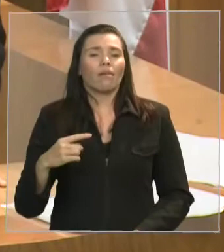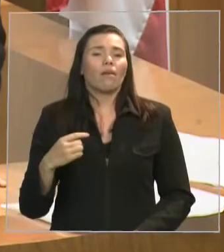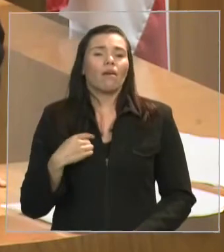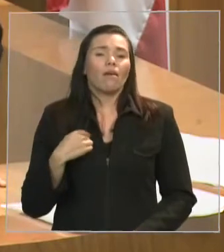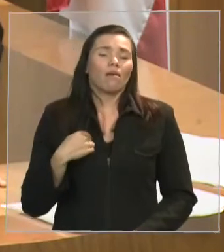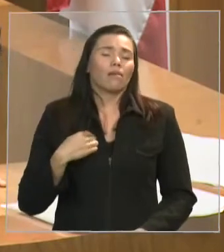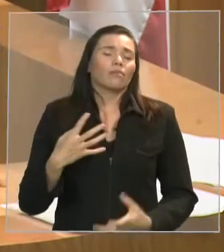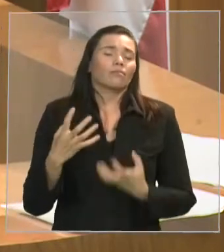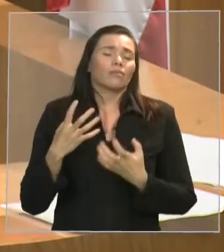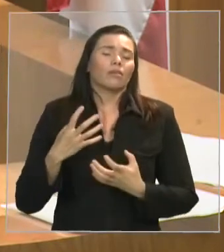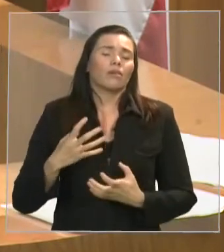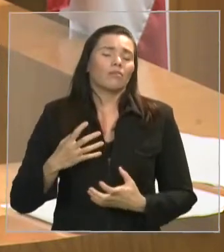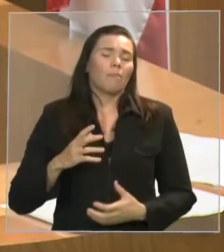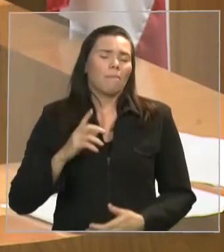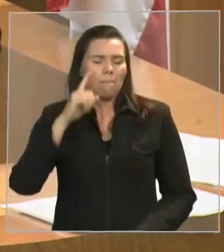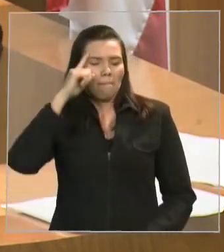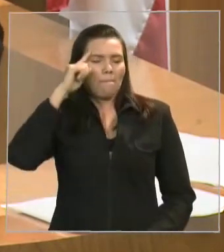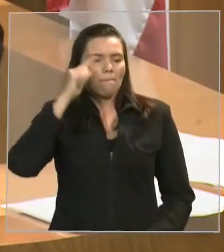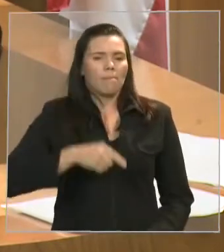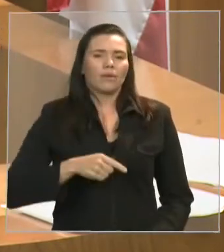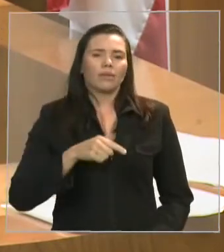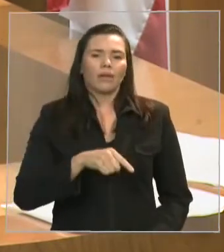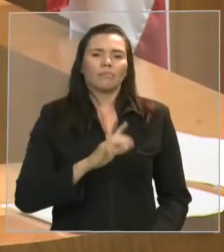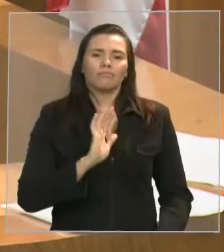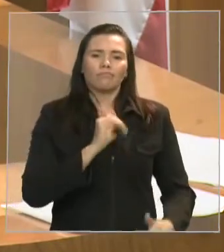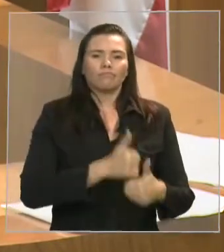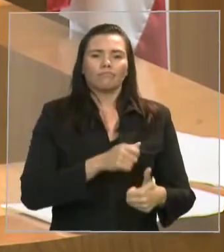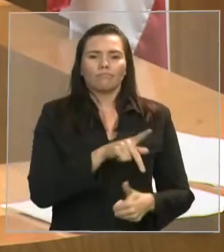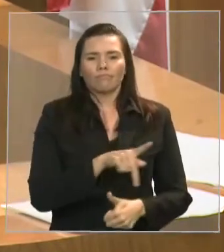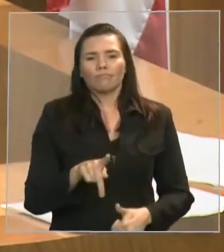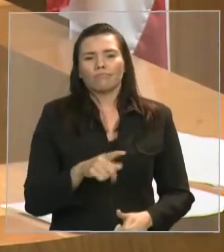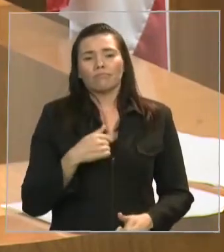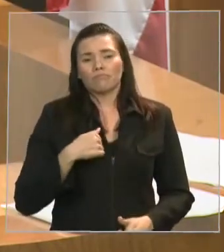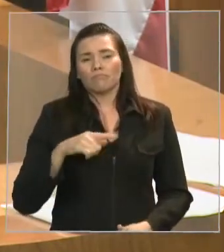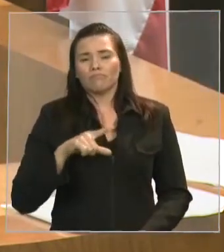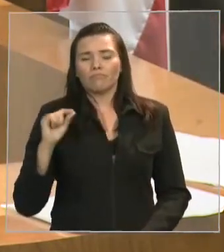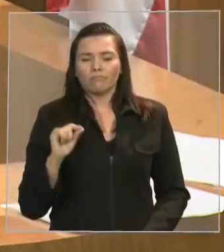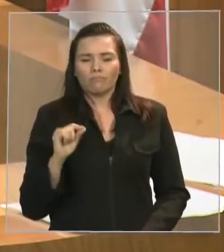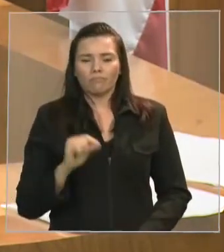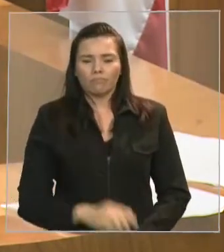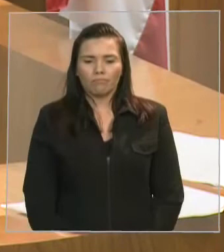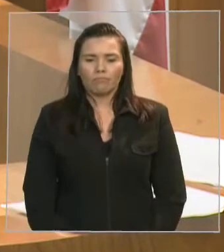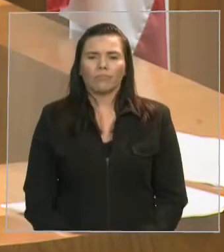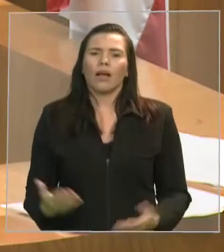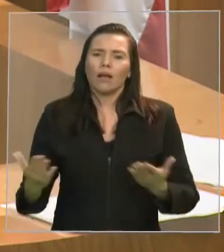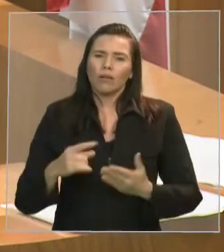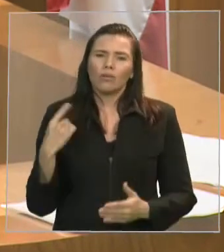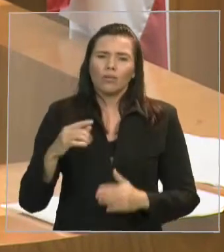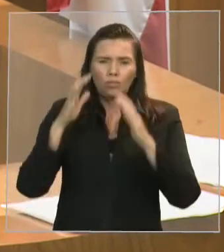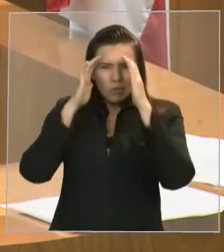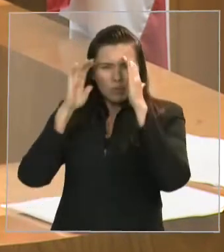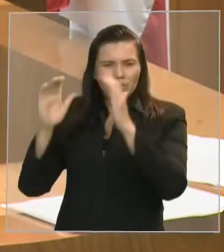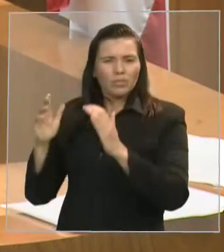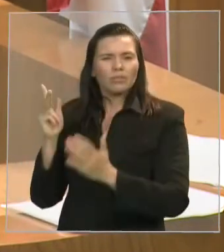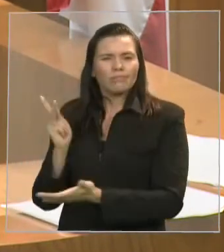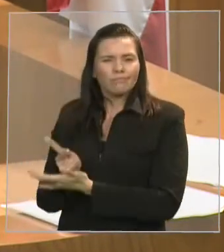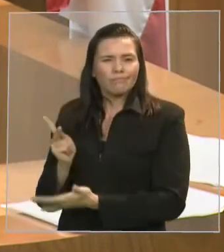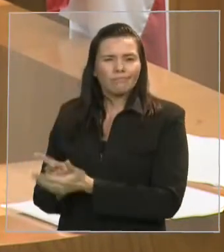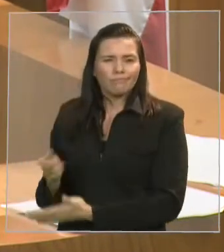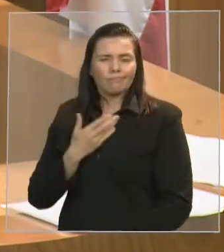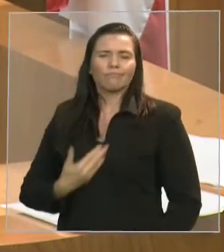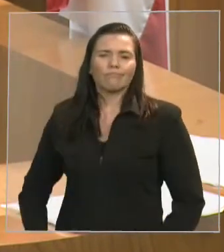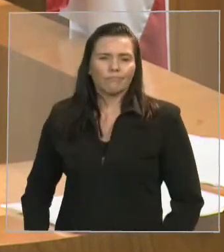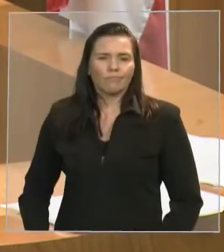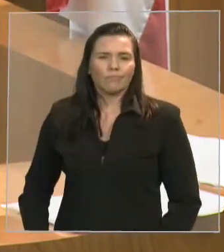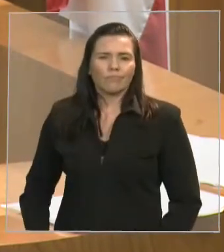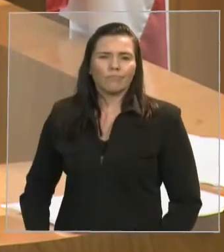vai servir só como rainha da Inglaterra, só para dizer amém às ações que o governador do Estado quer. É